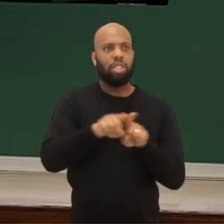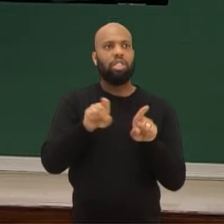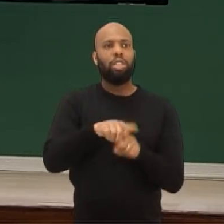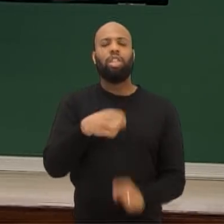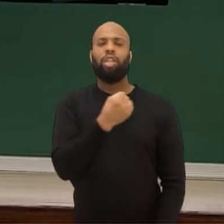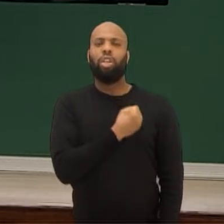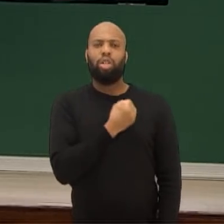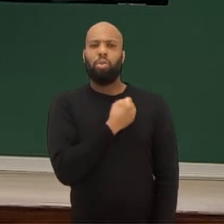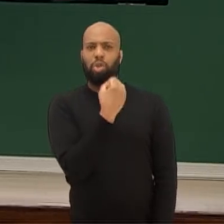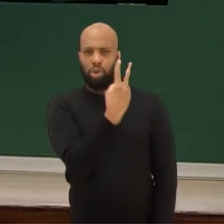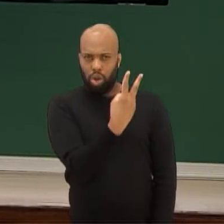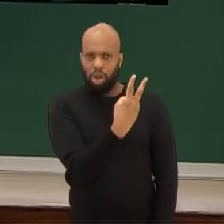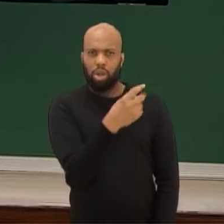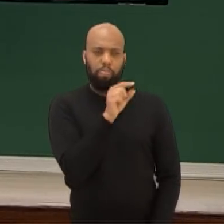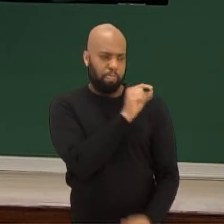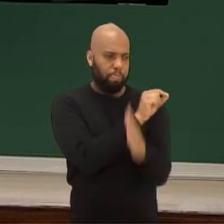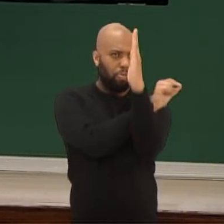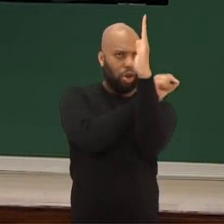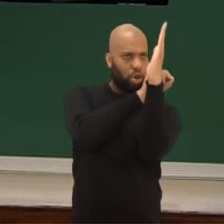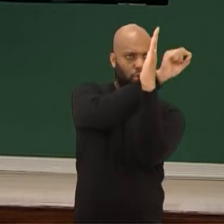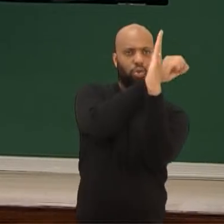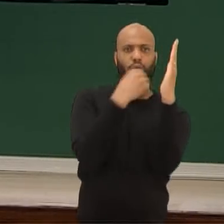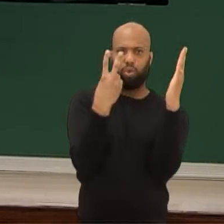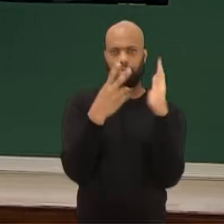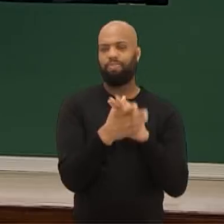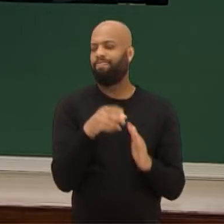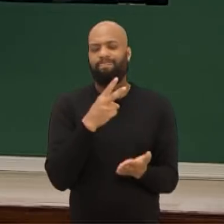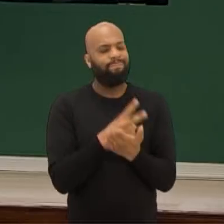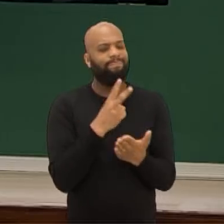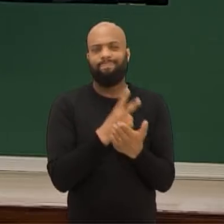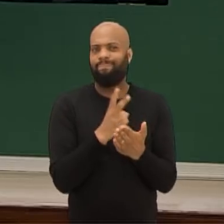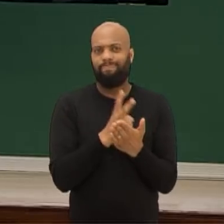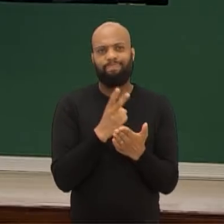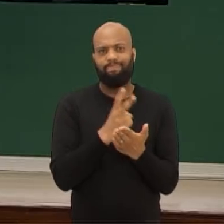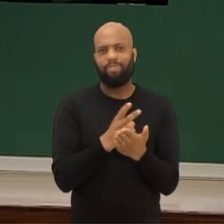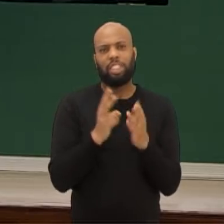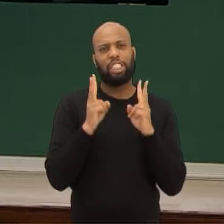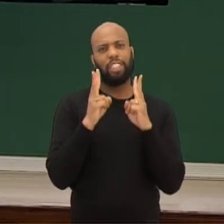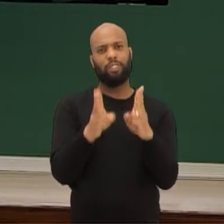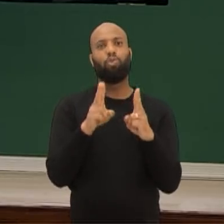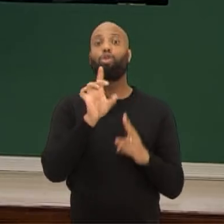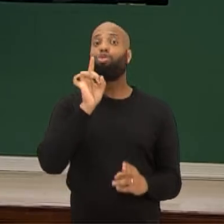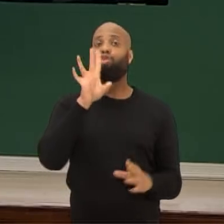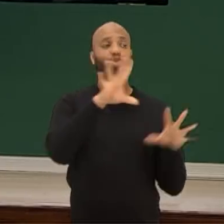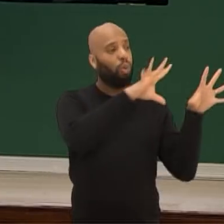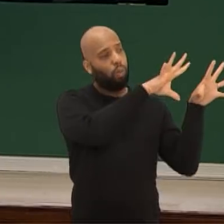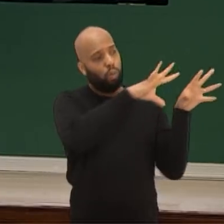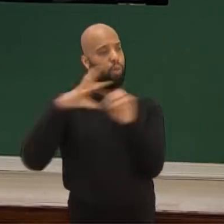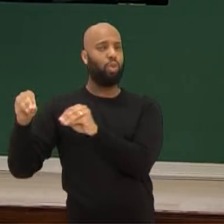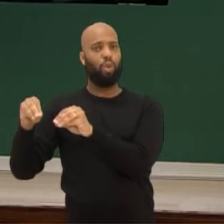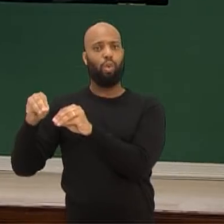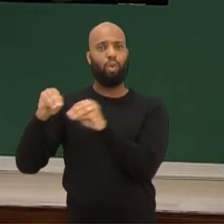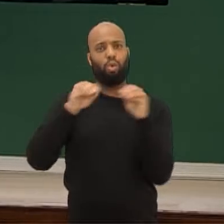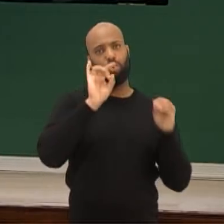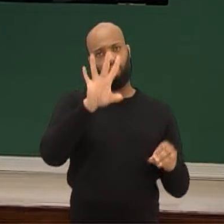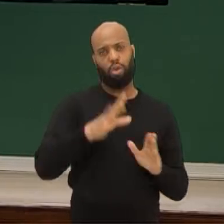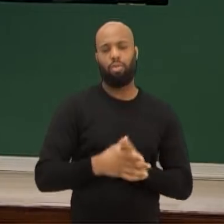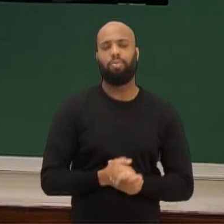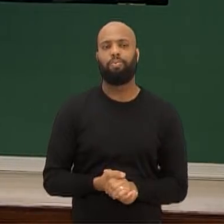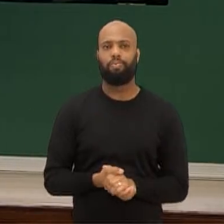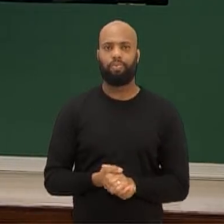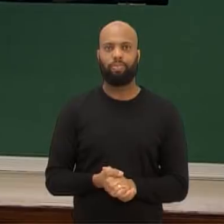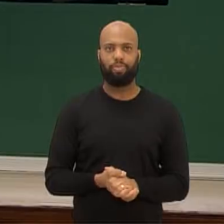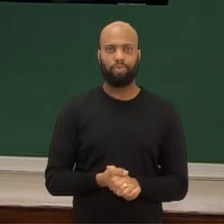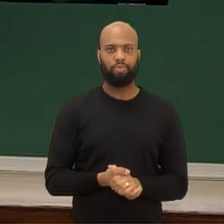2, veja que ele está na mesma direção, na mesma posição com relação ao quadrante